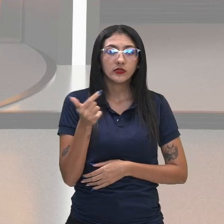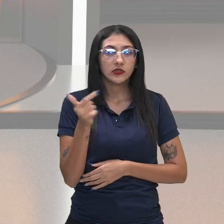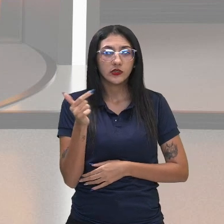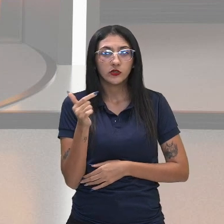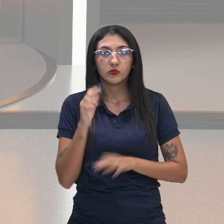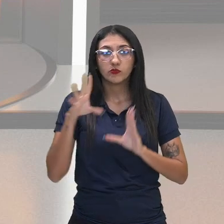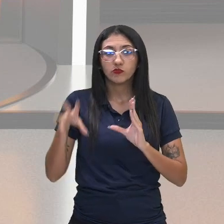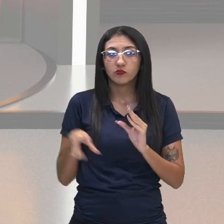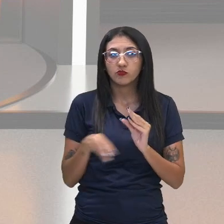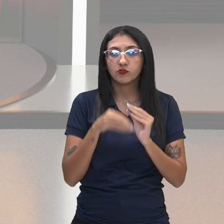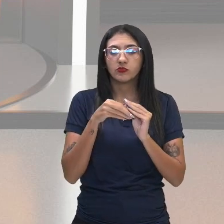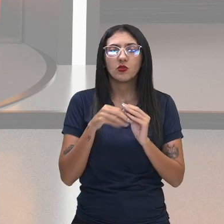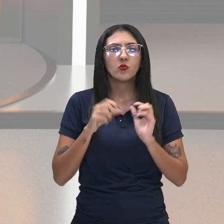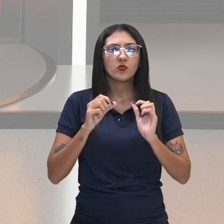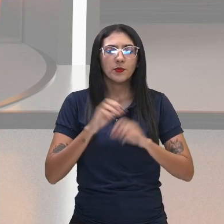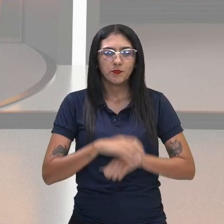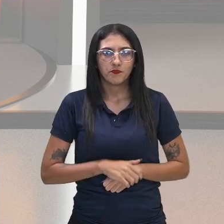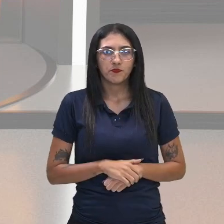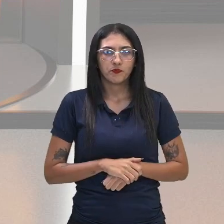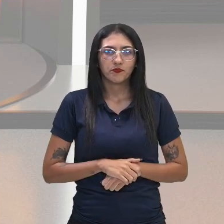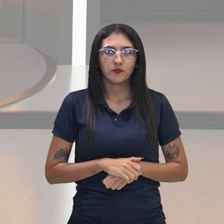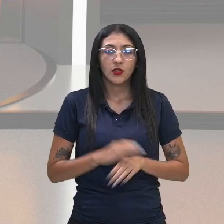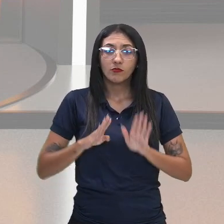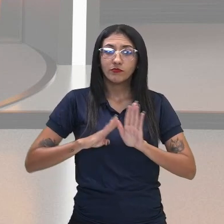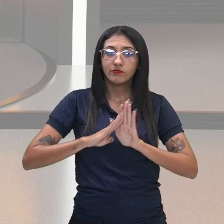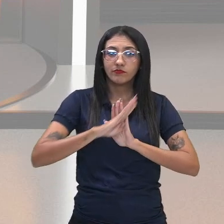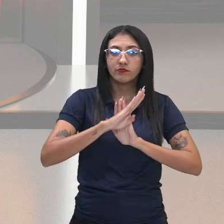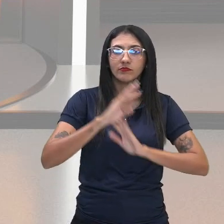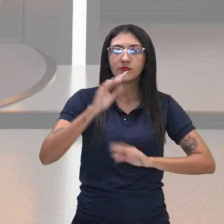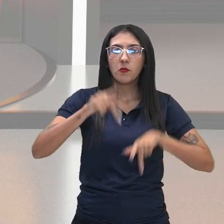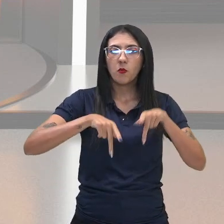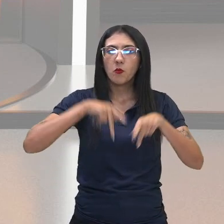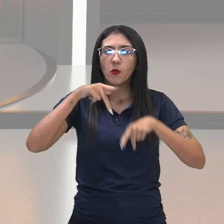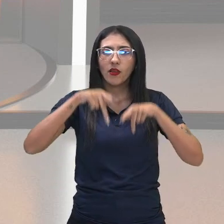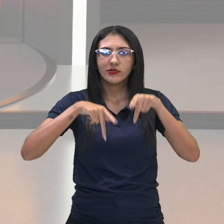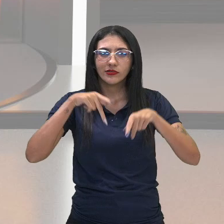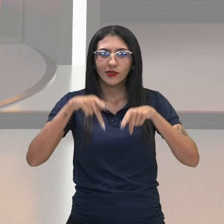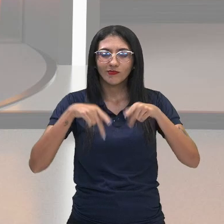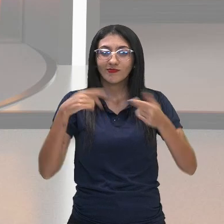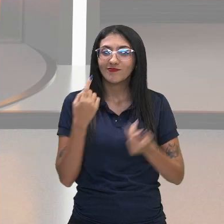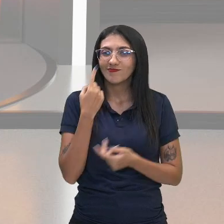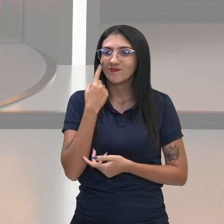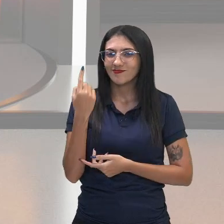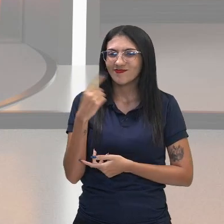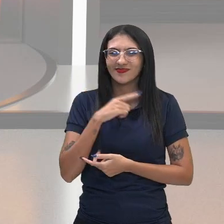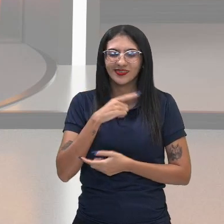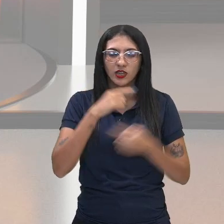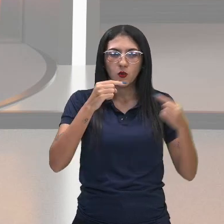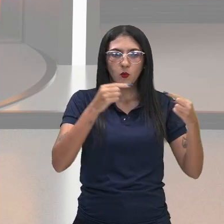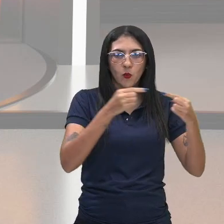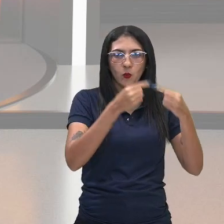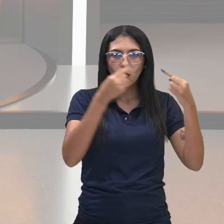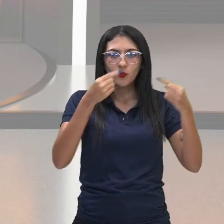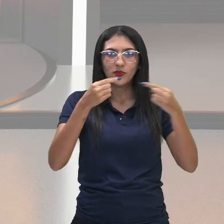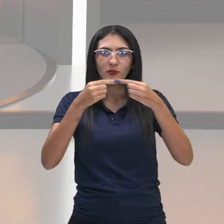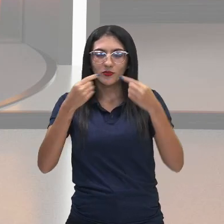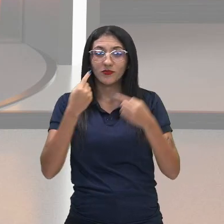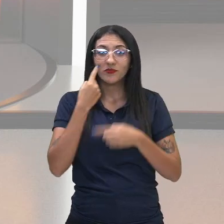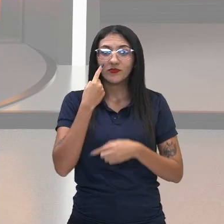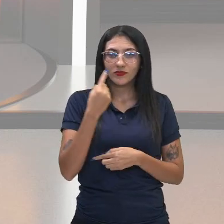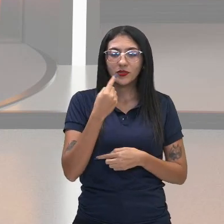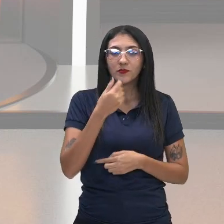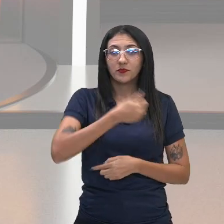de ressurgimento é o crescimento demográfico. Olha só como uma coisa se liga à outra. Com mais